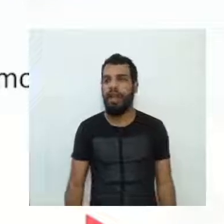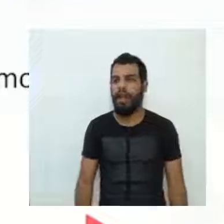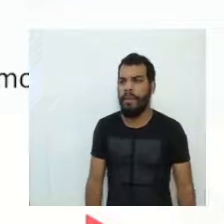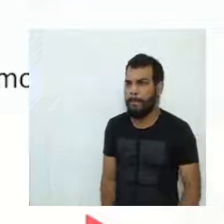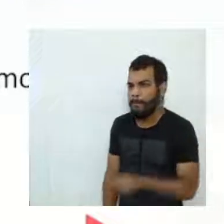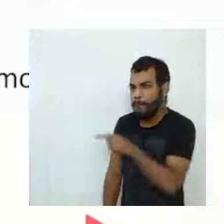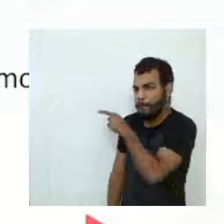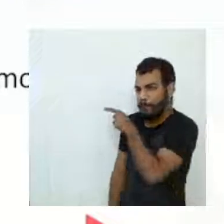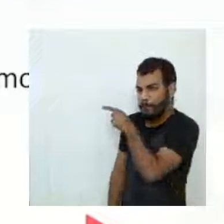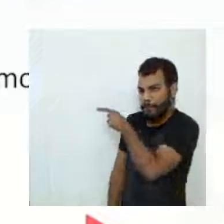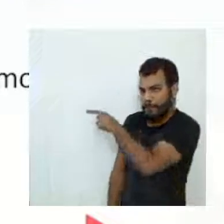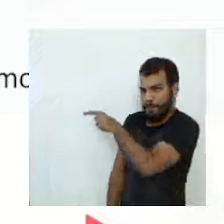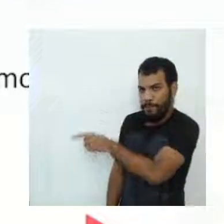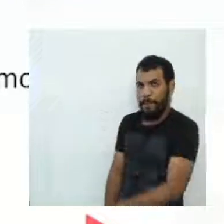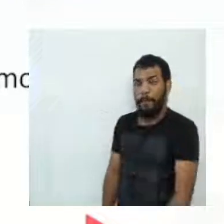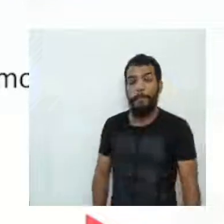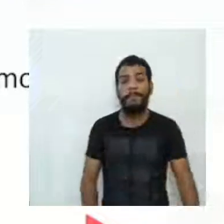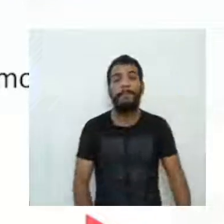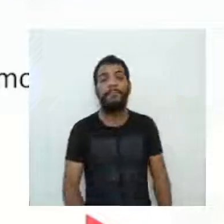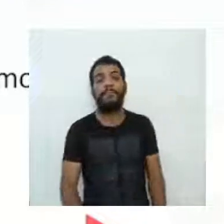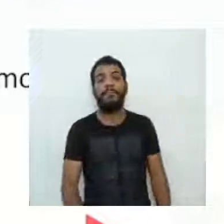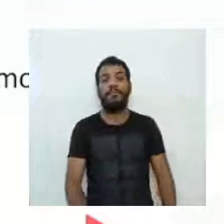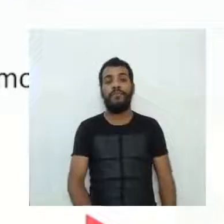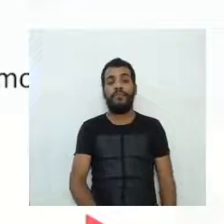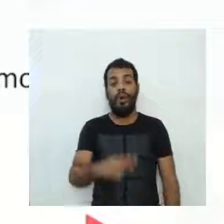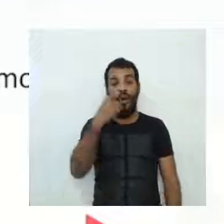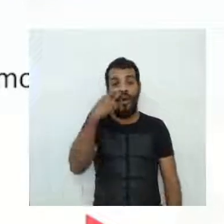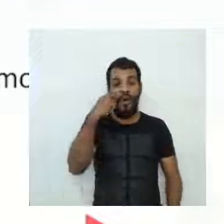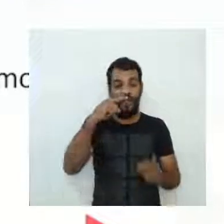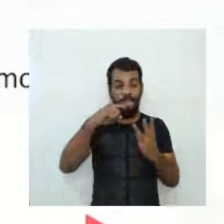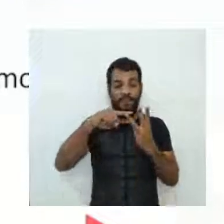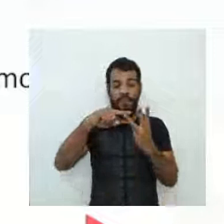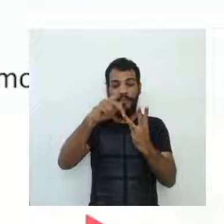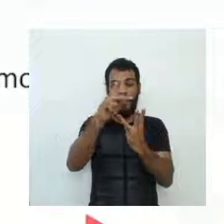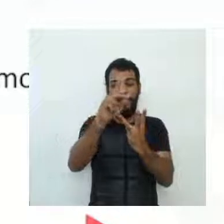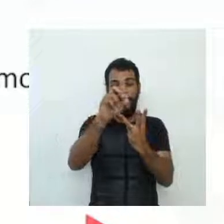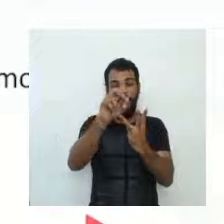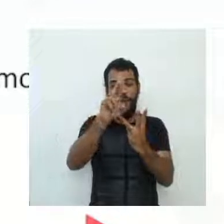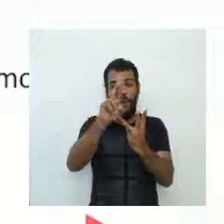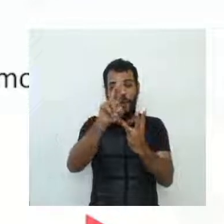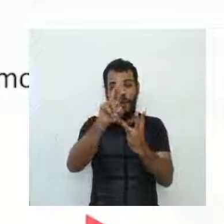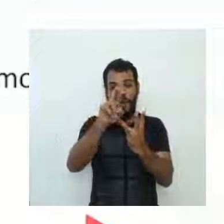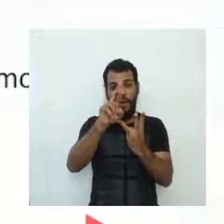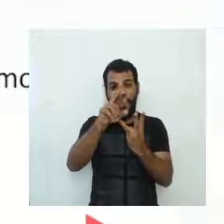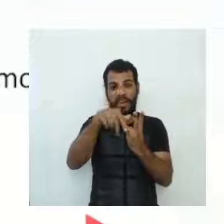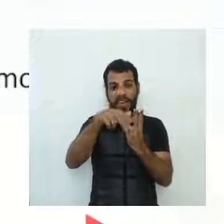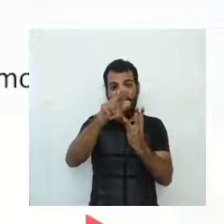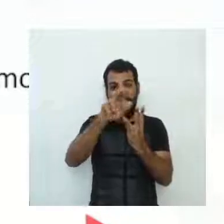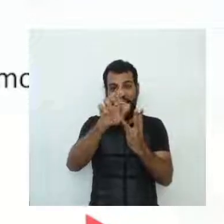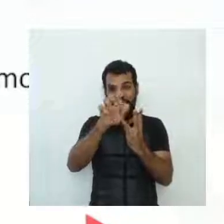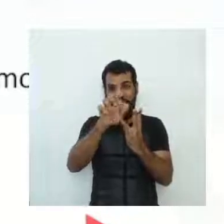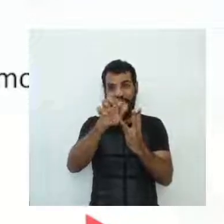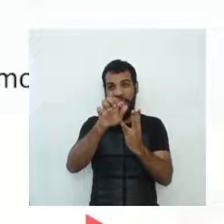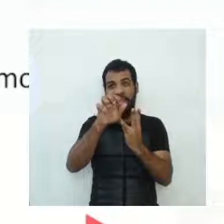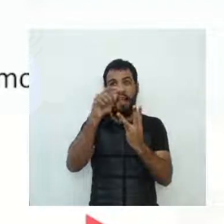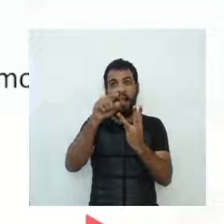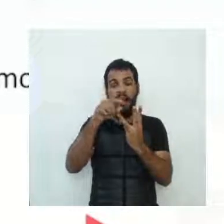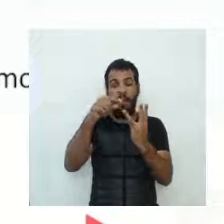tem também o porquê junto e com acento. Esse aí é o que a gente chama de processo